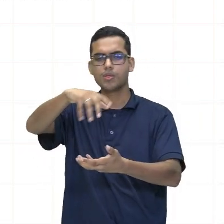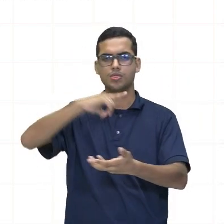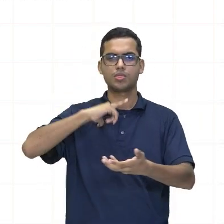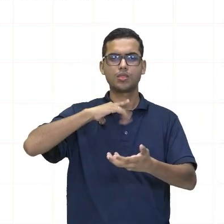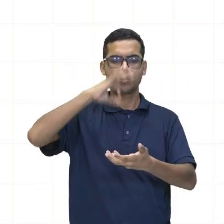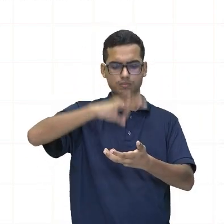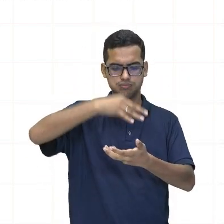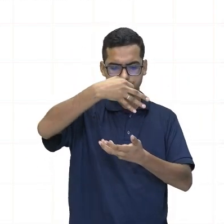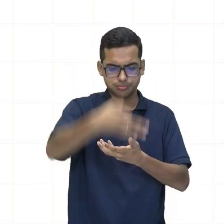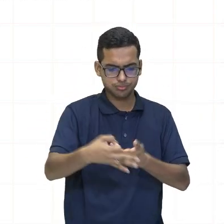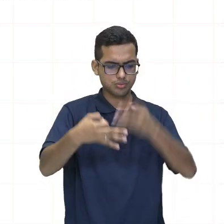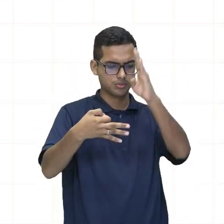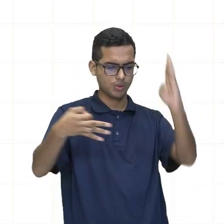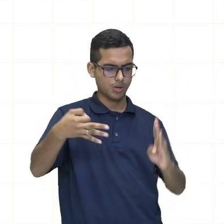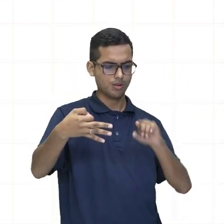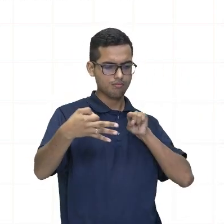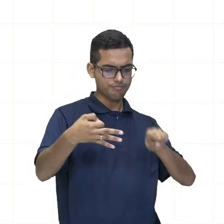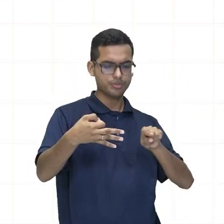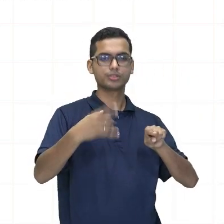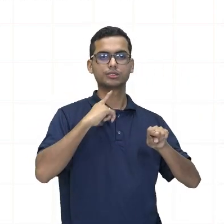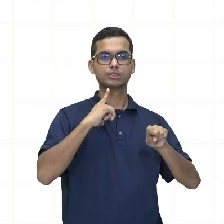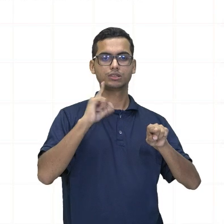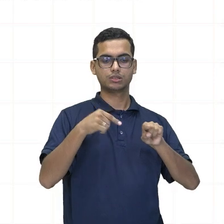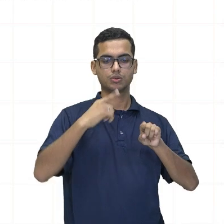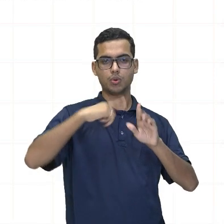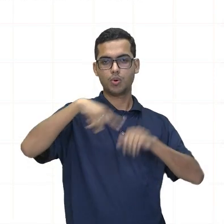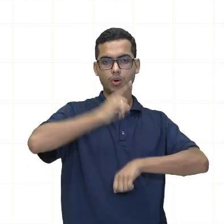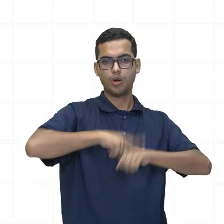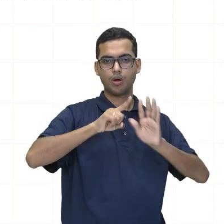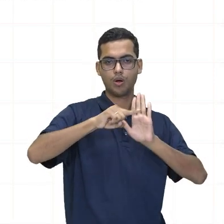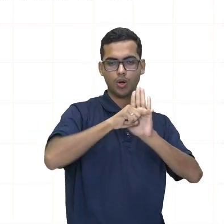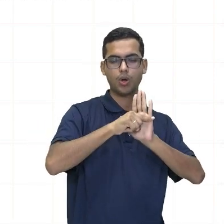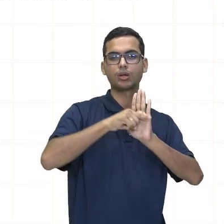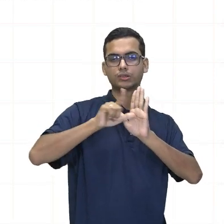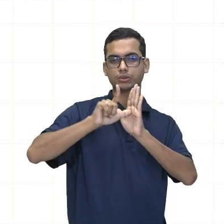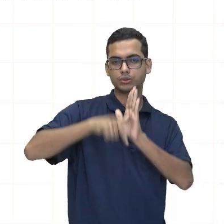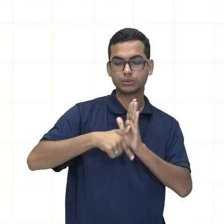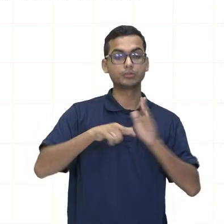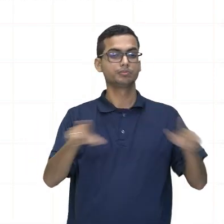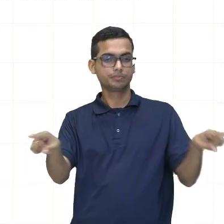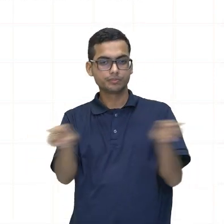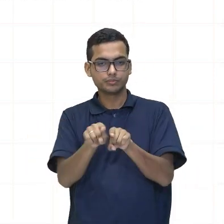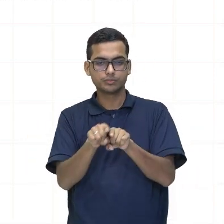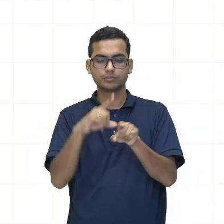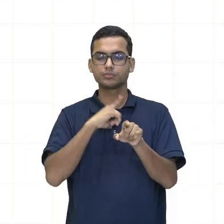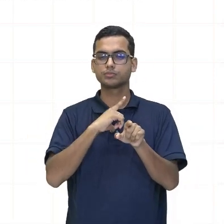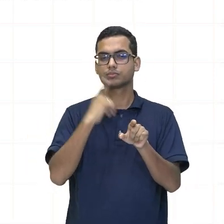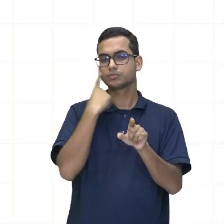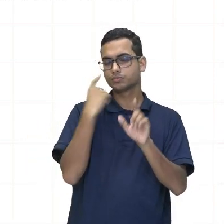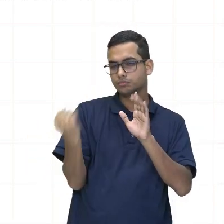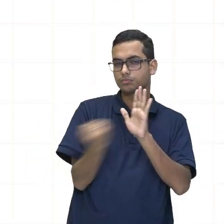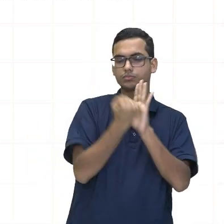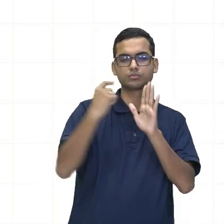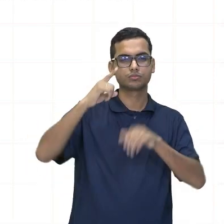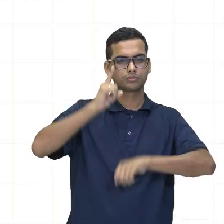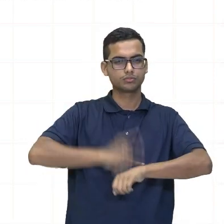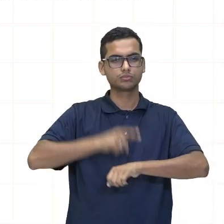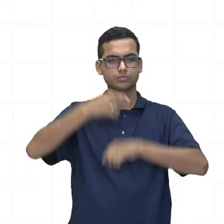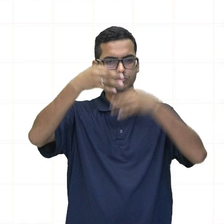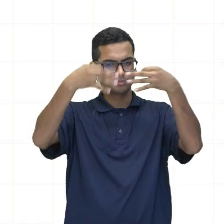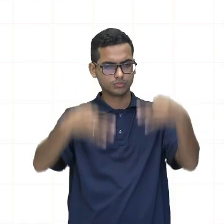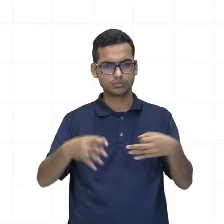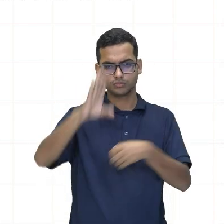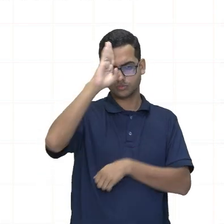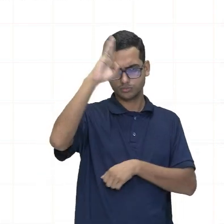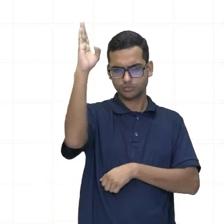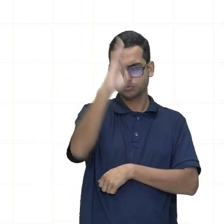4 fusos horários. E aí nós temos a demarcação oficial, que é o fuso horário principal do território